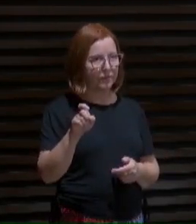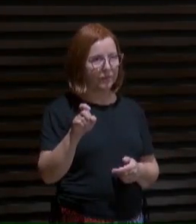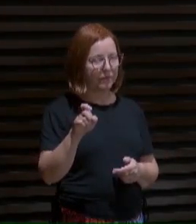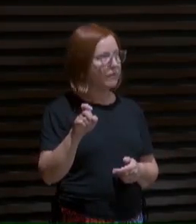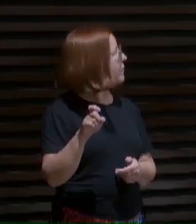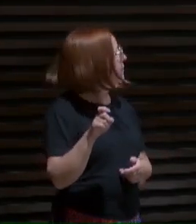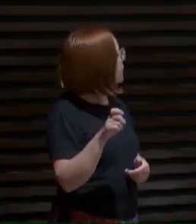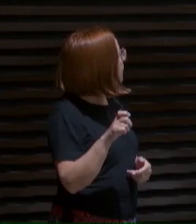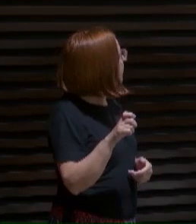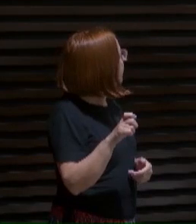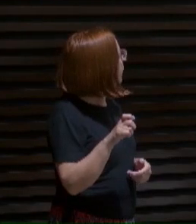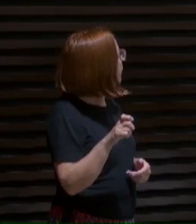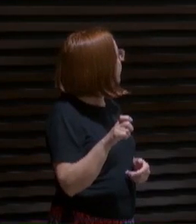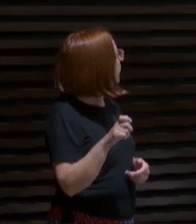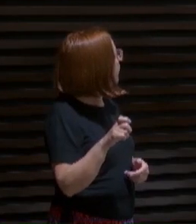palavra só